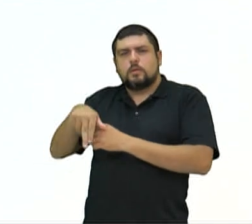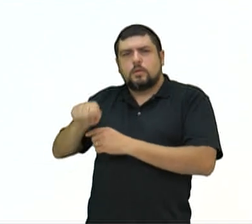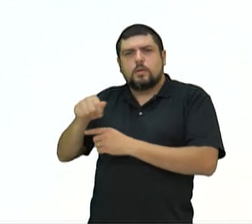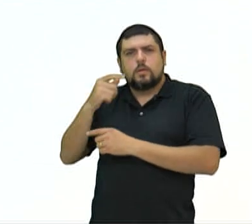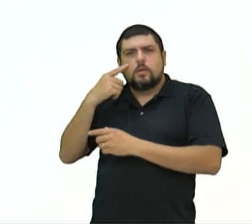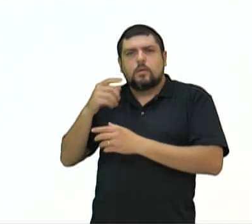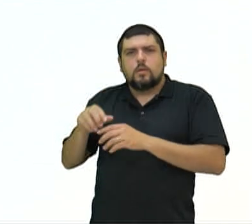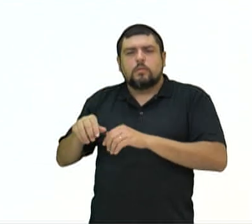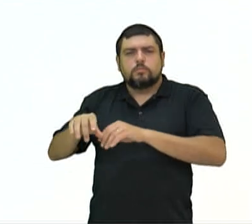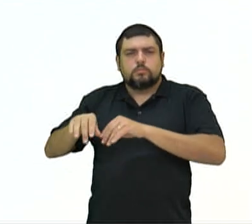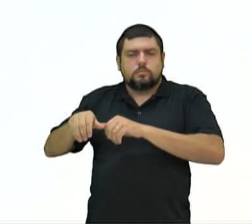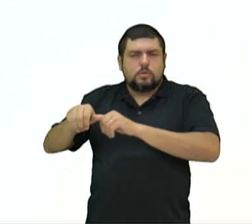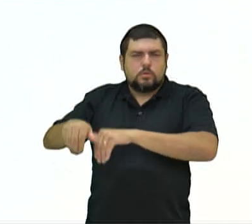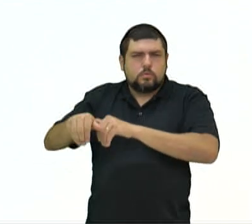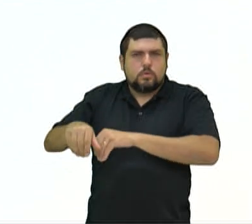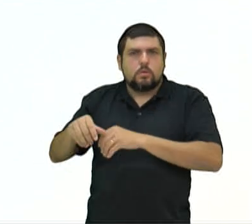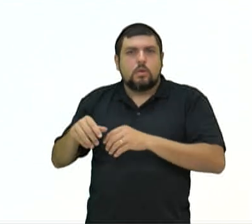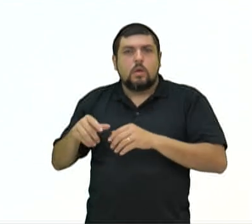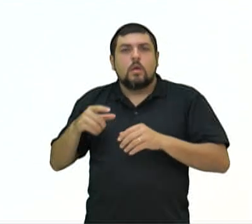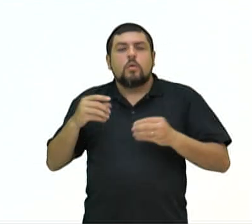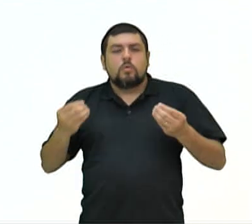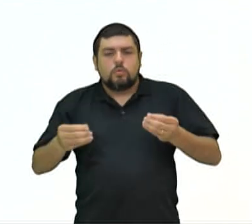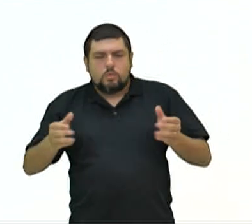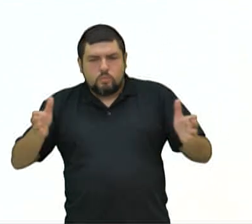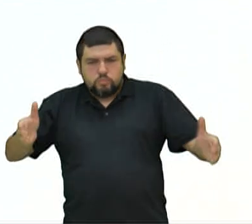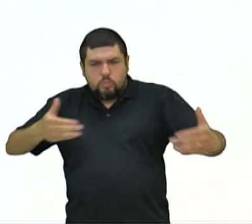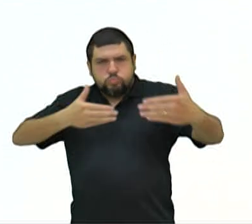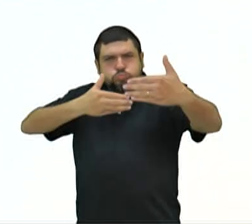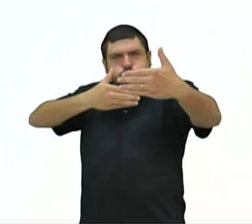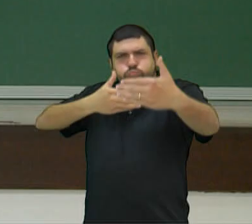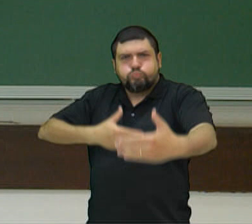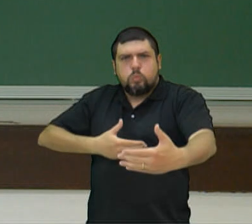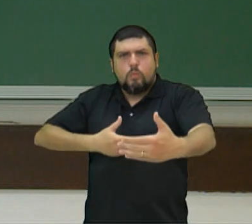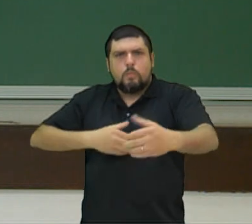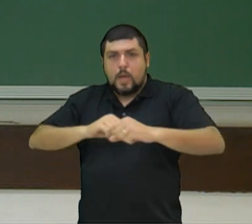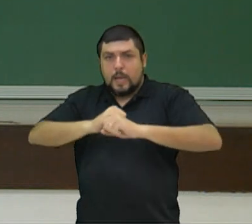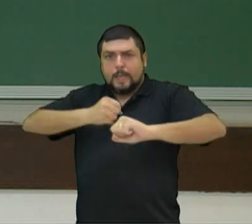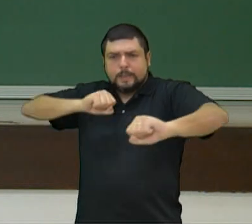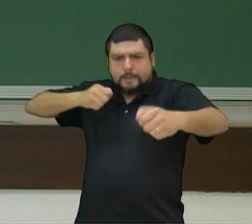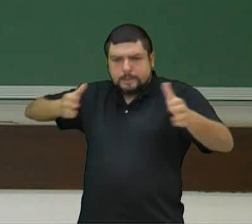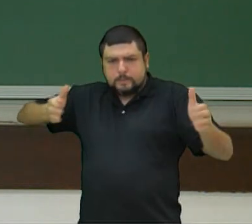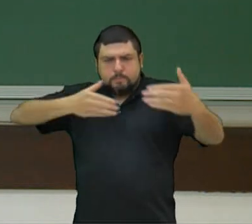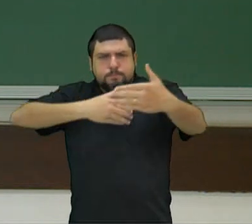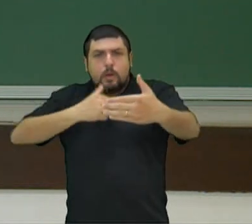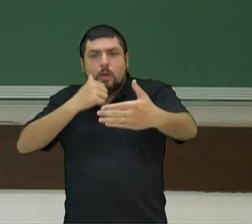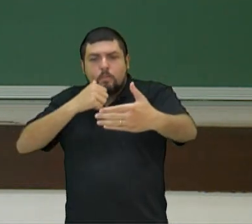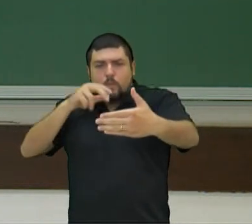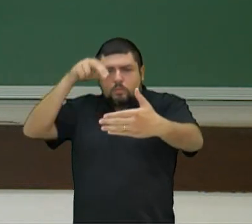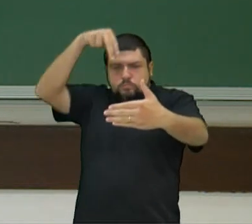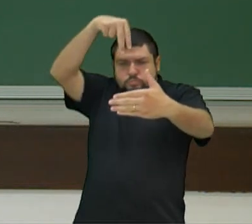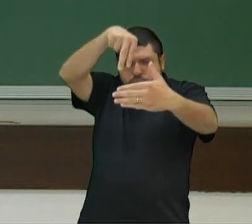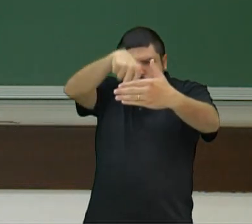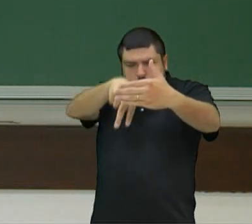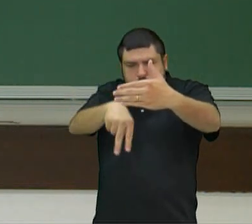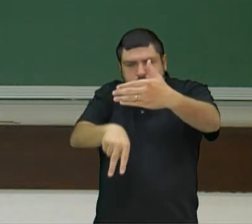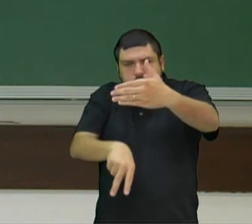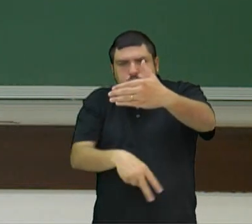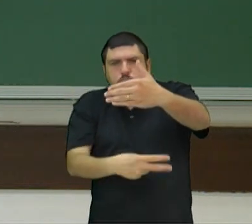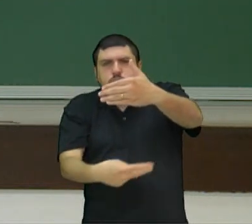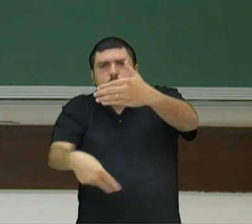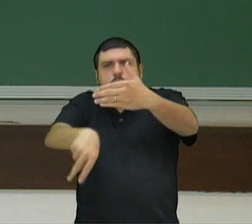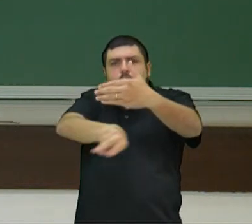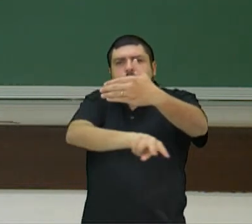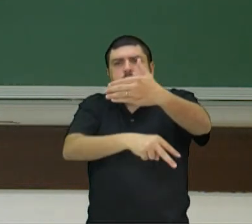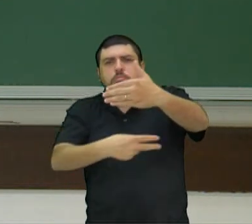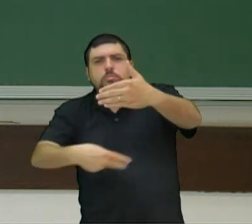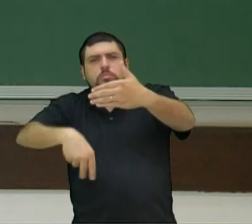um tanque de vidro. Então, vocês, por aí, vocês já podem perceber que a ideia inicial não era exatamente a de